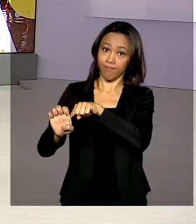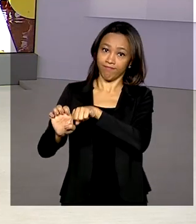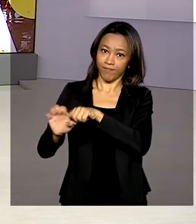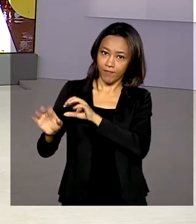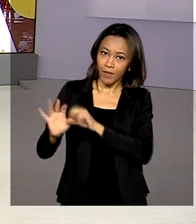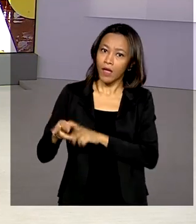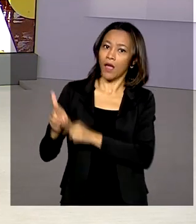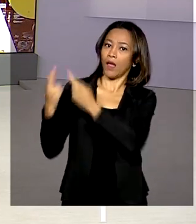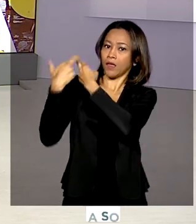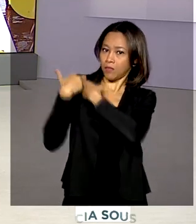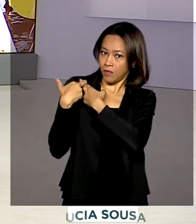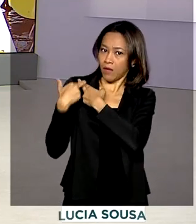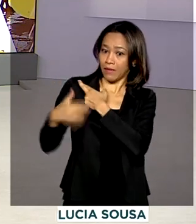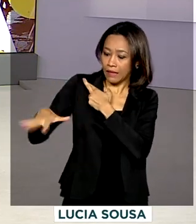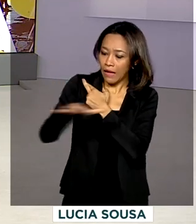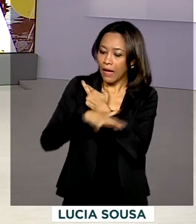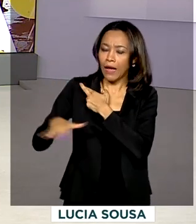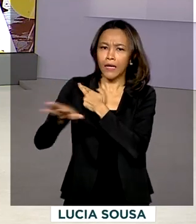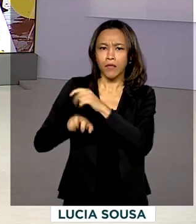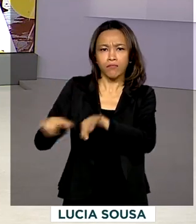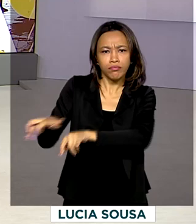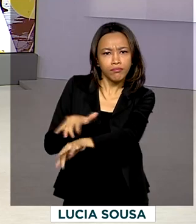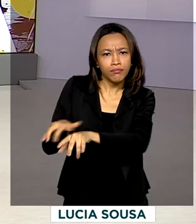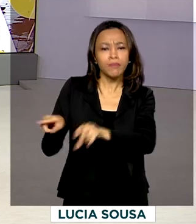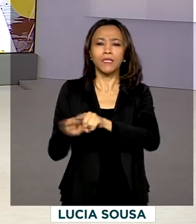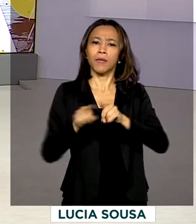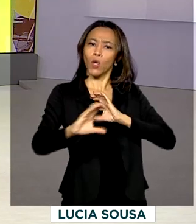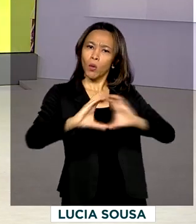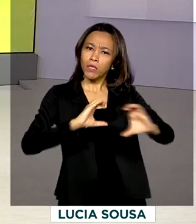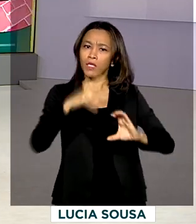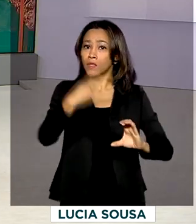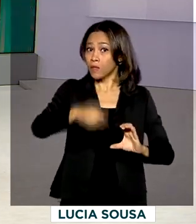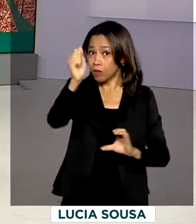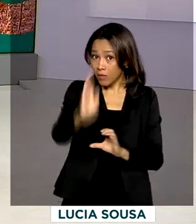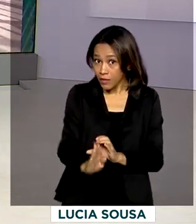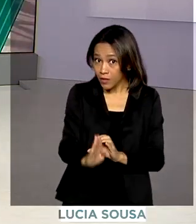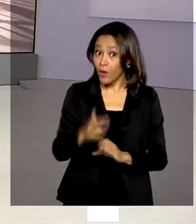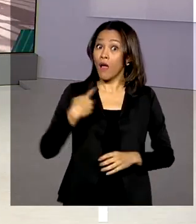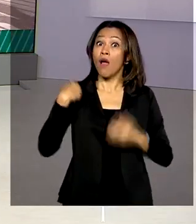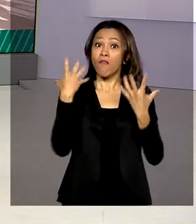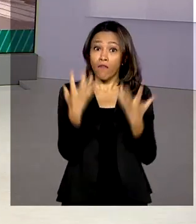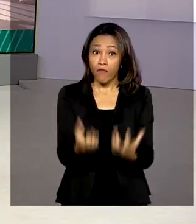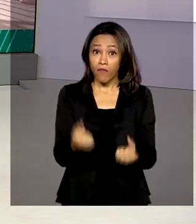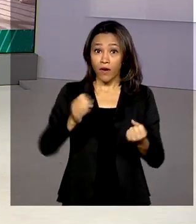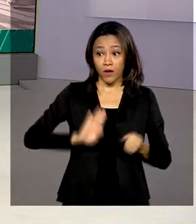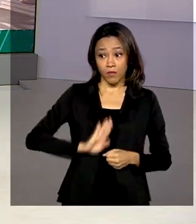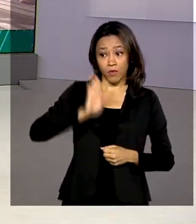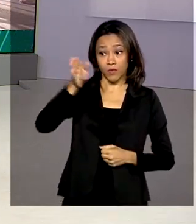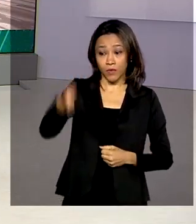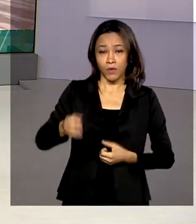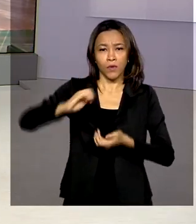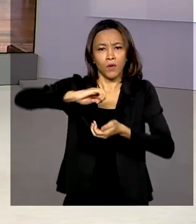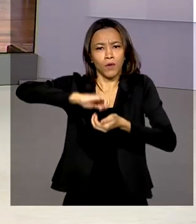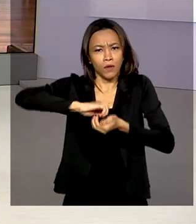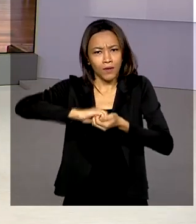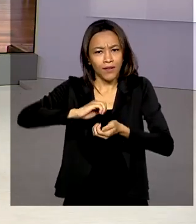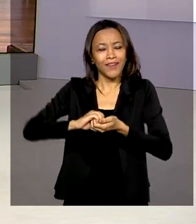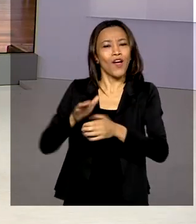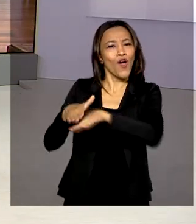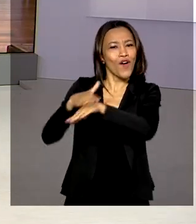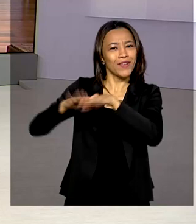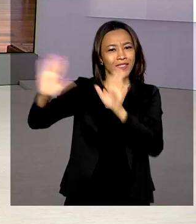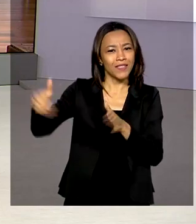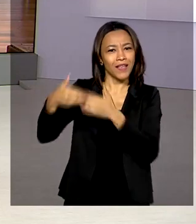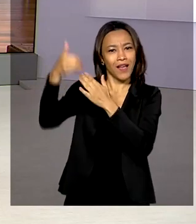Econômico sobre a Era Digital e as Telecomunicações no Brasil. A gente vai agora até o Itamaraty conversar com a repórter